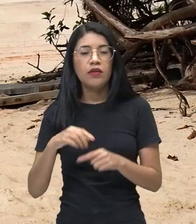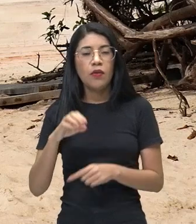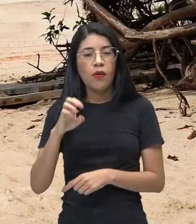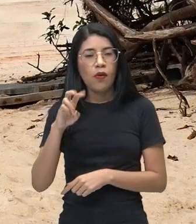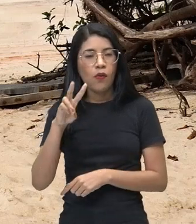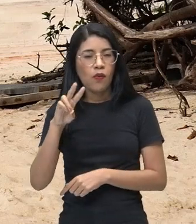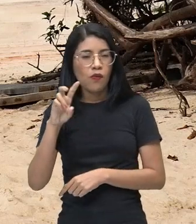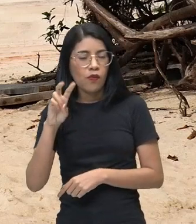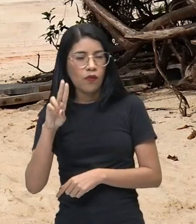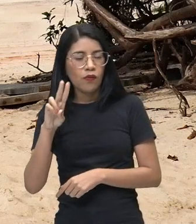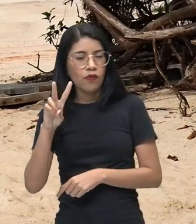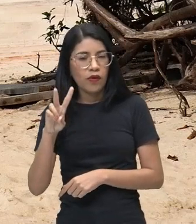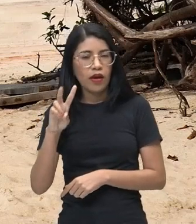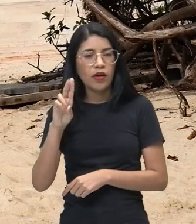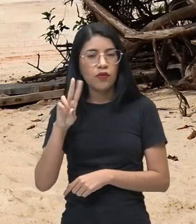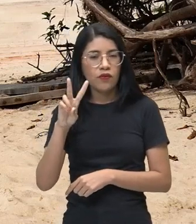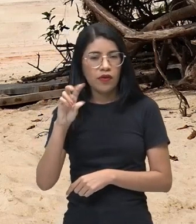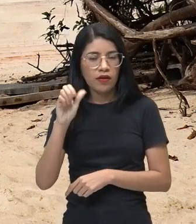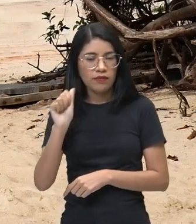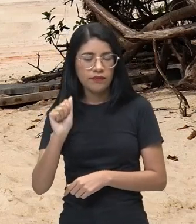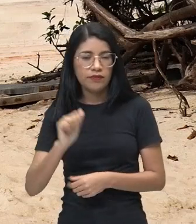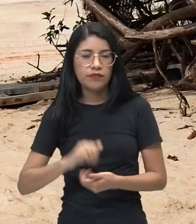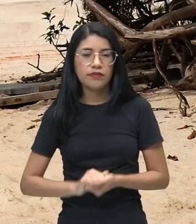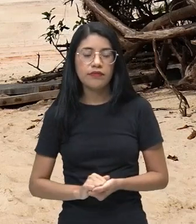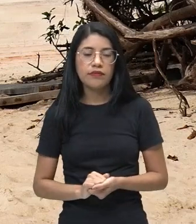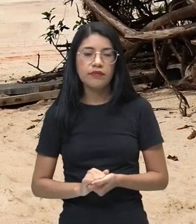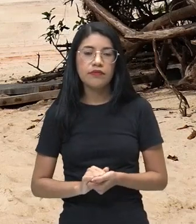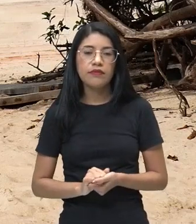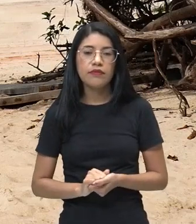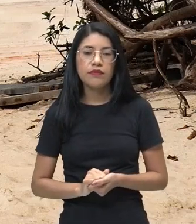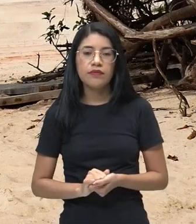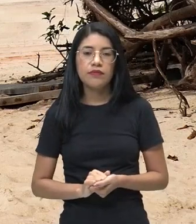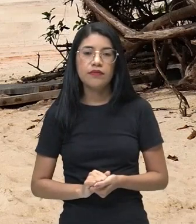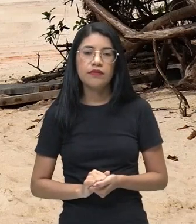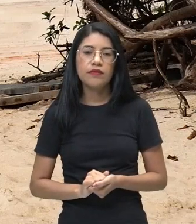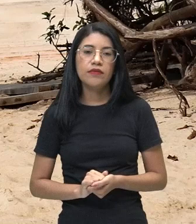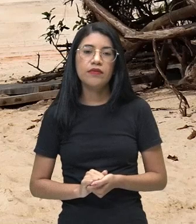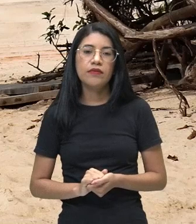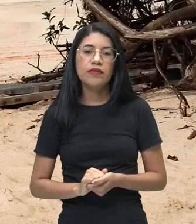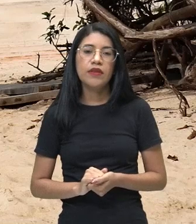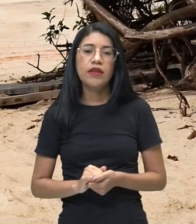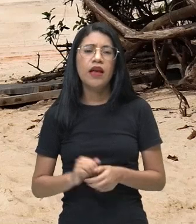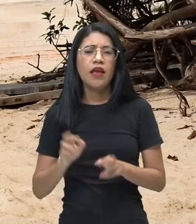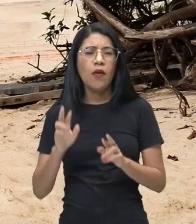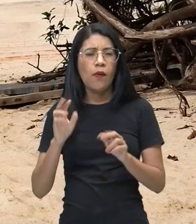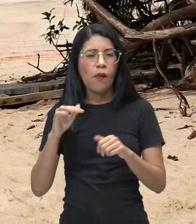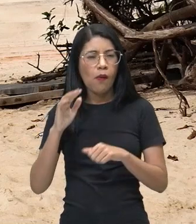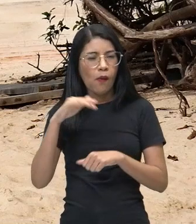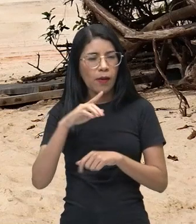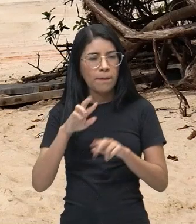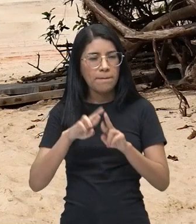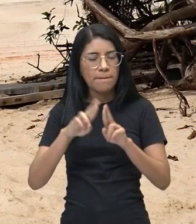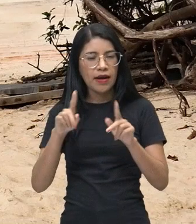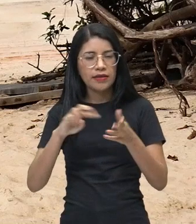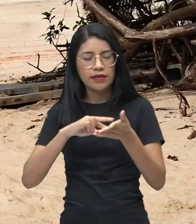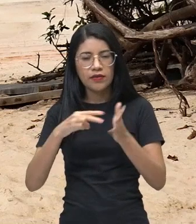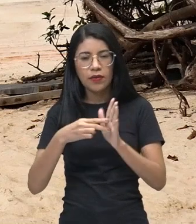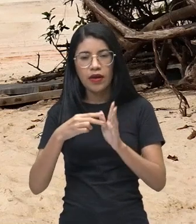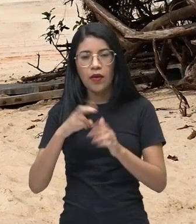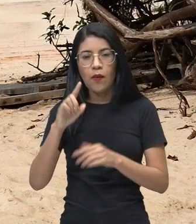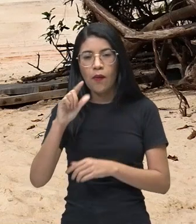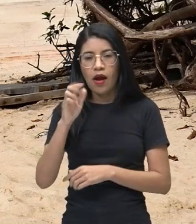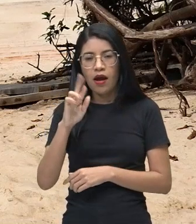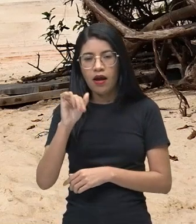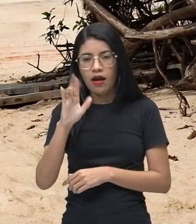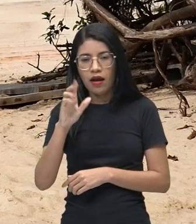que envolvem aí também o quê? Os raios, principalmente. Falamos em ondas, mas em outras palavras quer dizer os raios. E